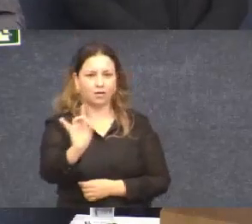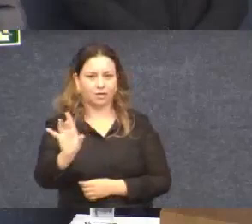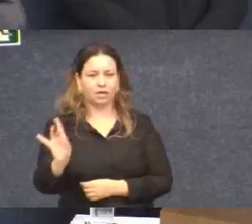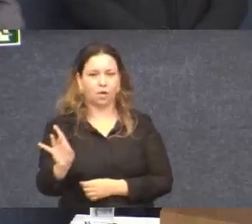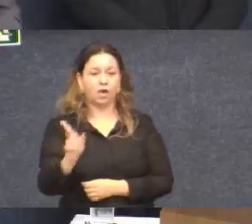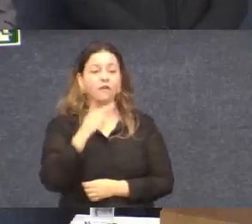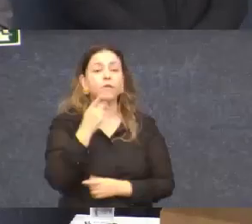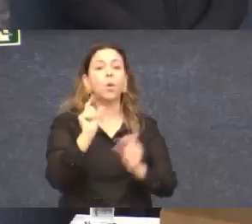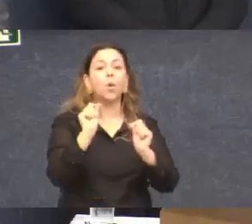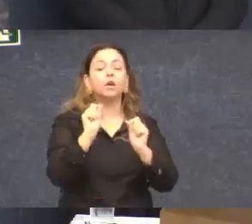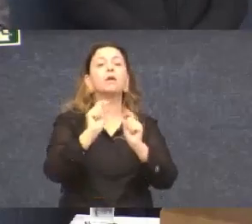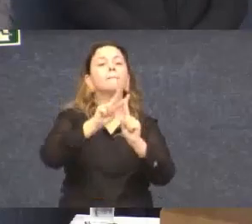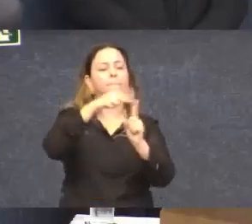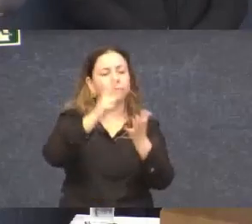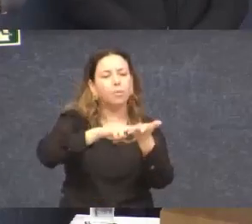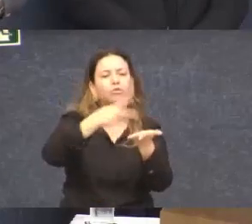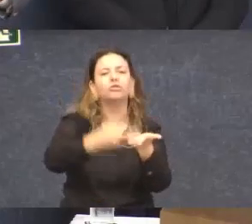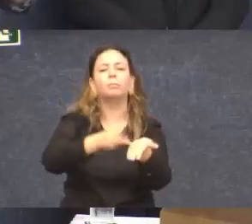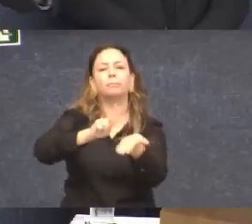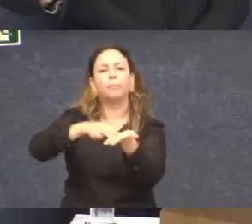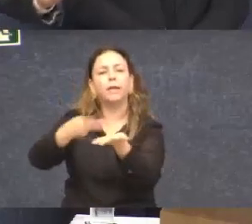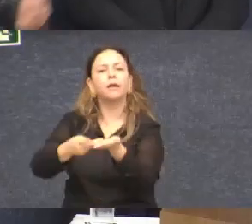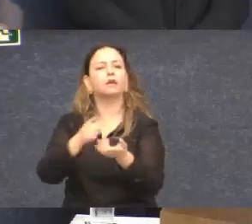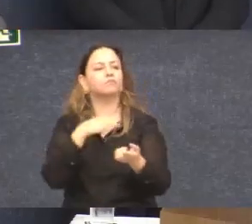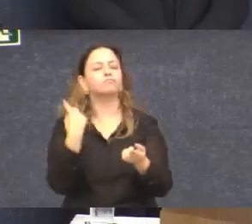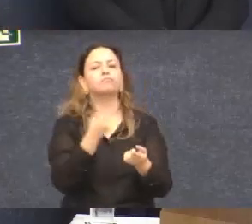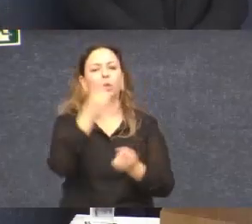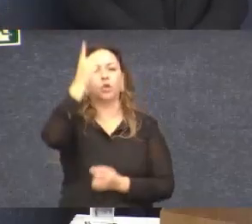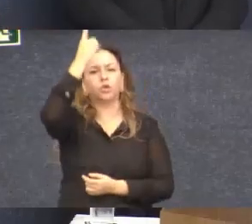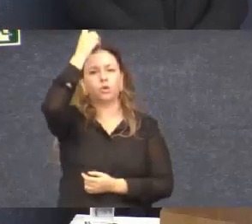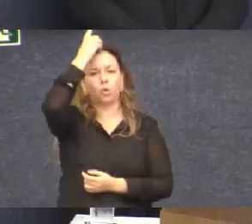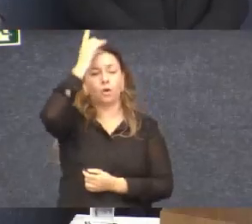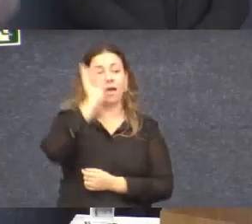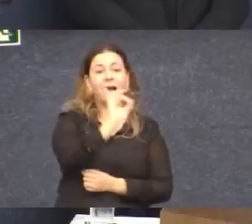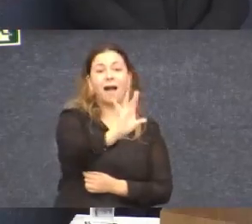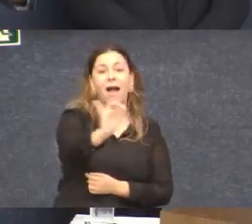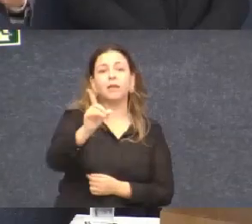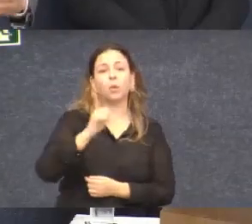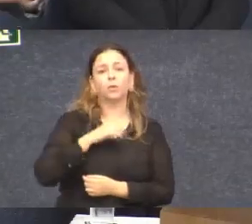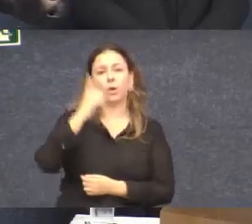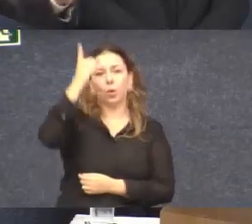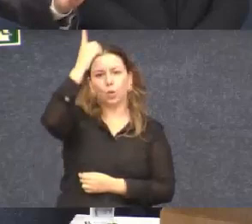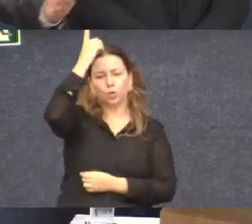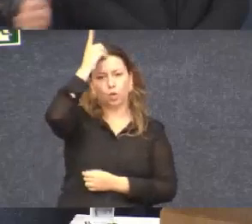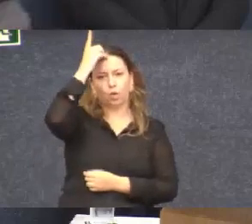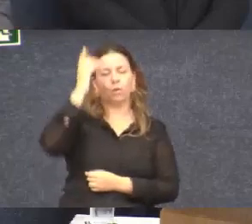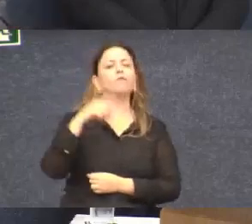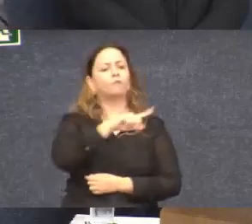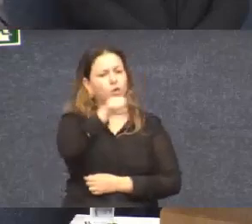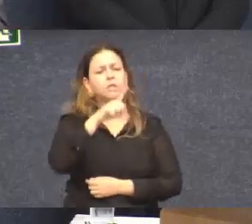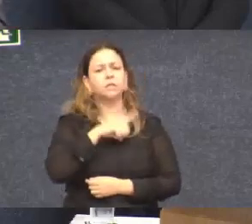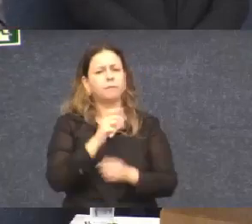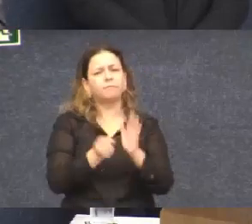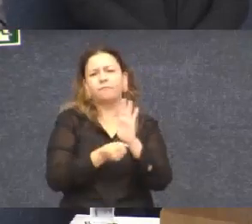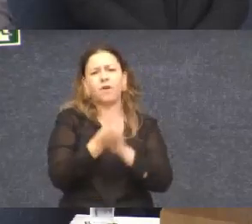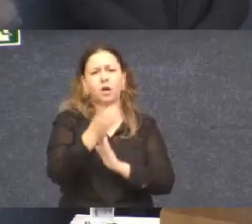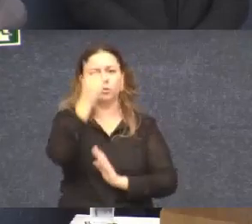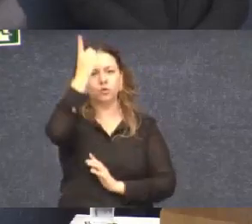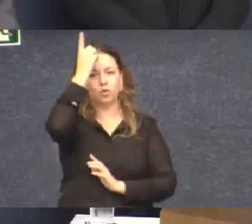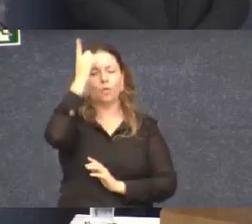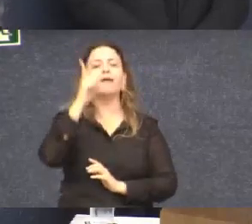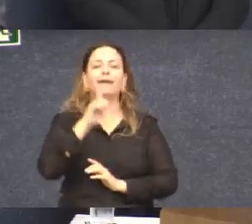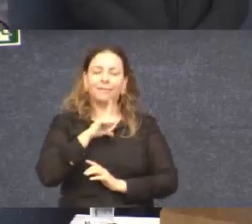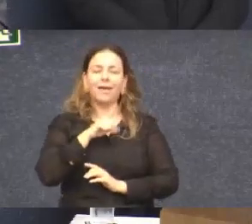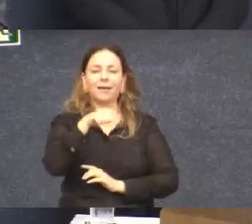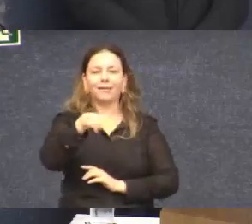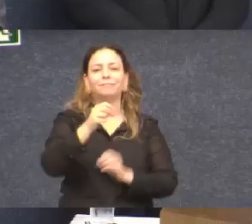disse: multiplique os meus dons. E a cada um de nós foi dado um dom, que vocês têm muitos dons e estão aí distribuindo.